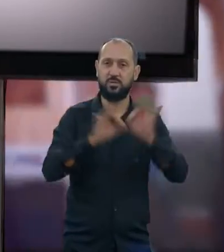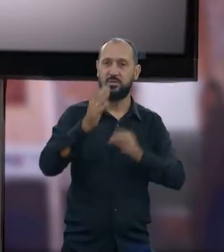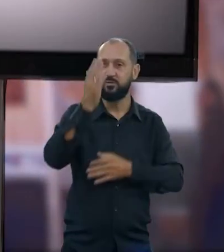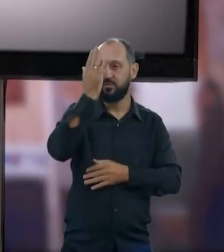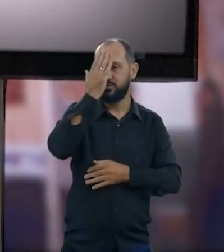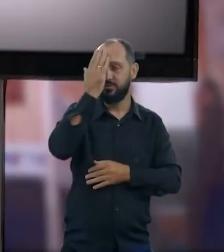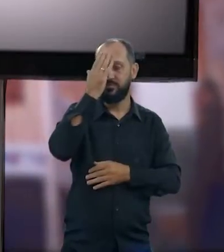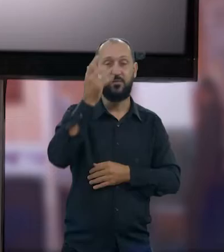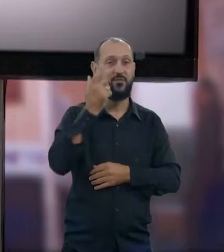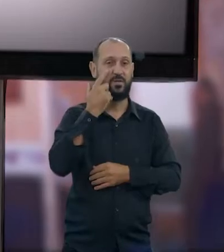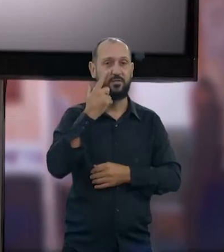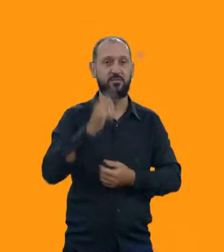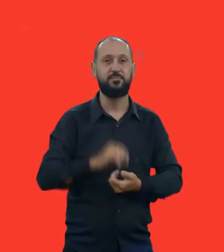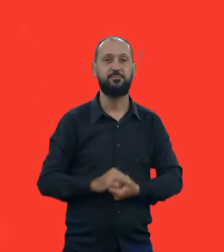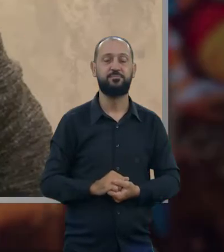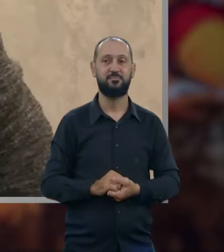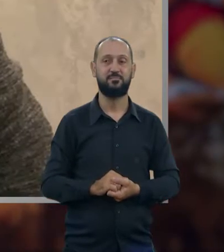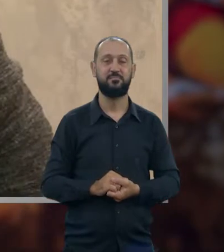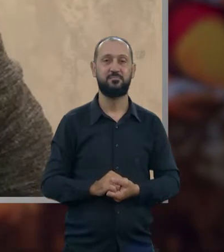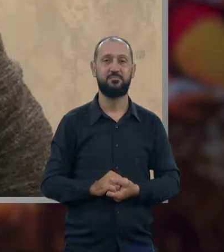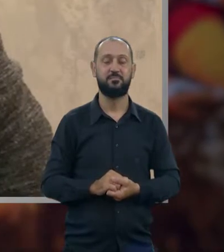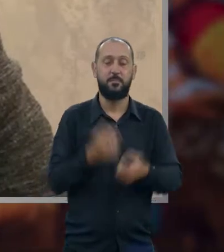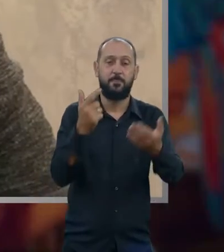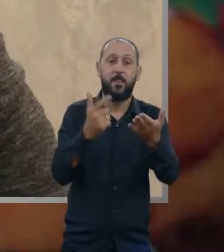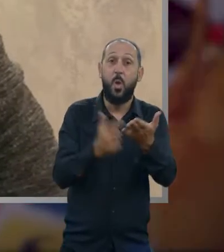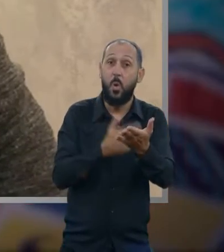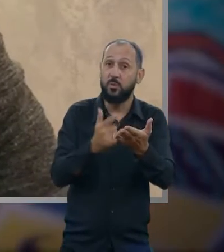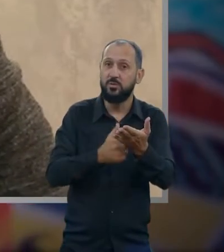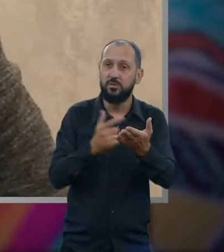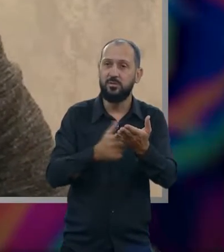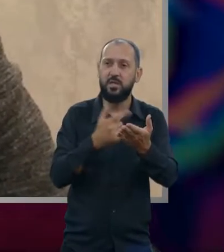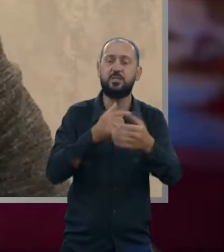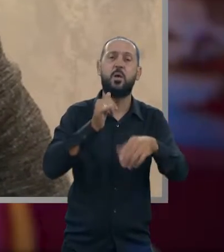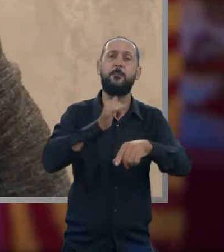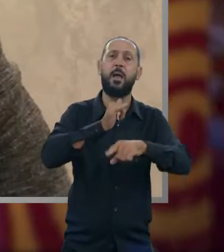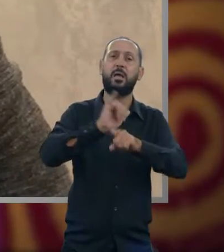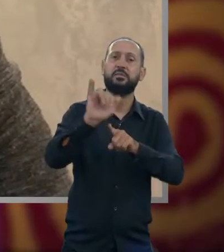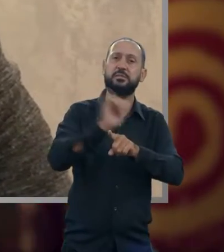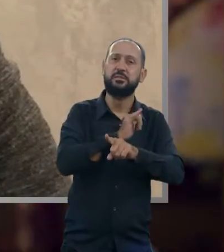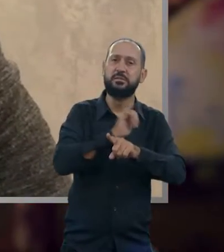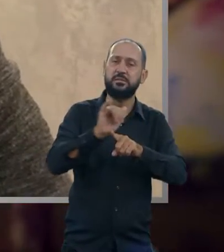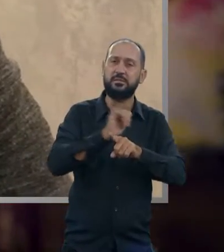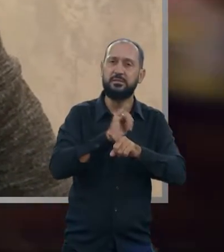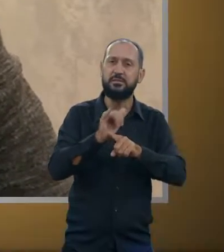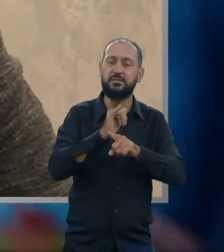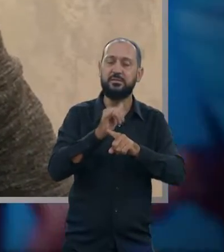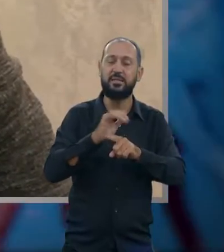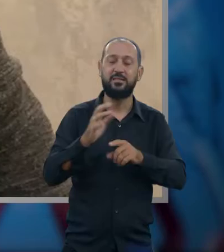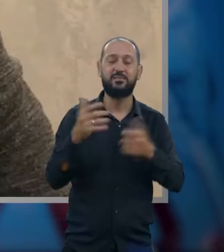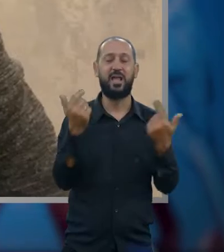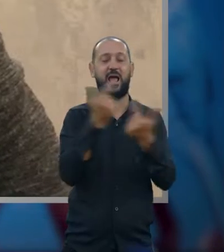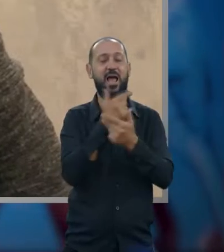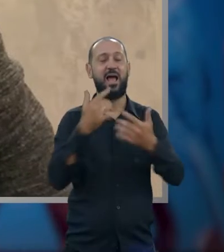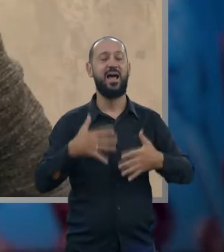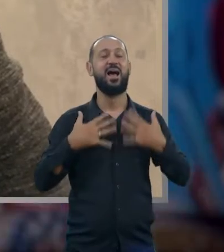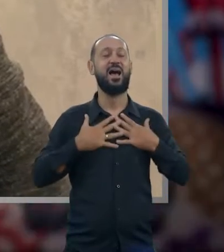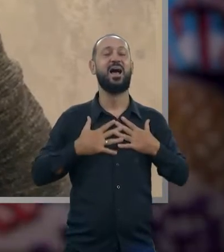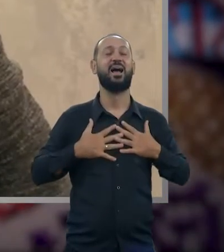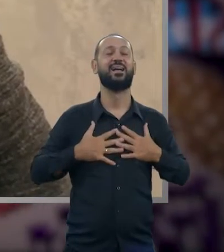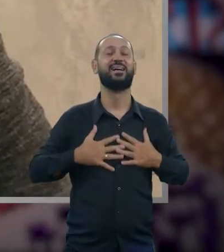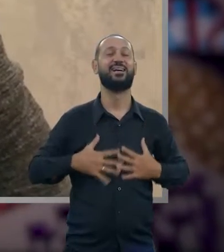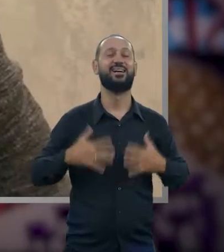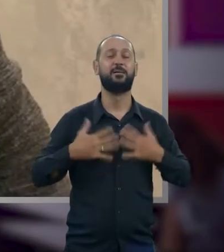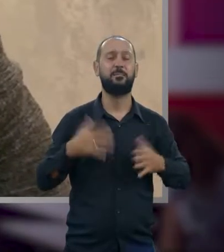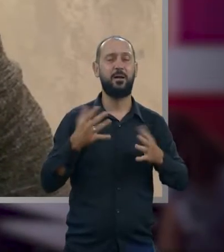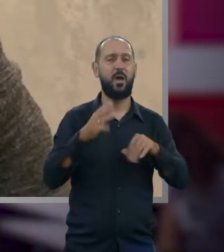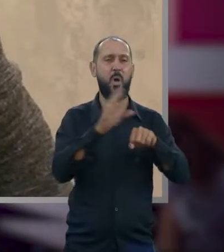do saber. Veja. Os livros, eles são uma estratégia, uma ferramenta de entretenimento, que eles ajudam no